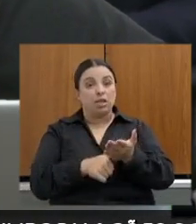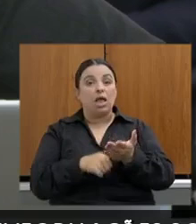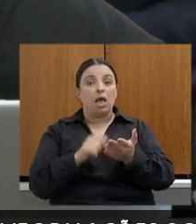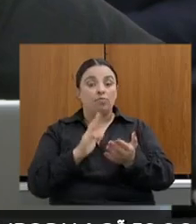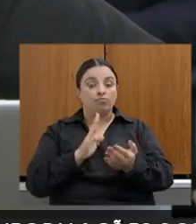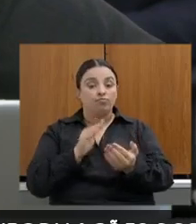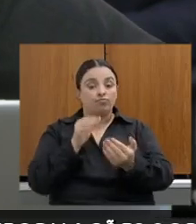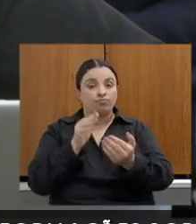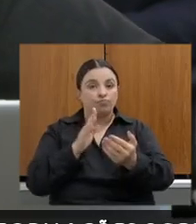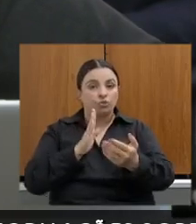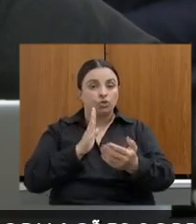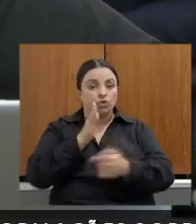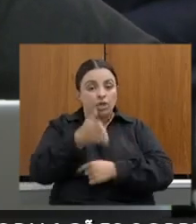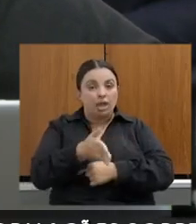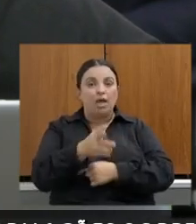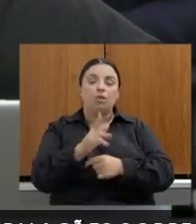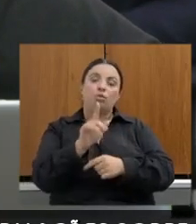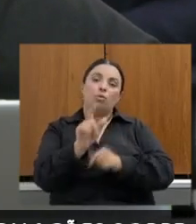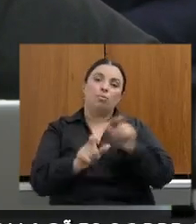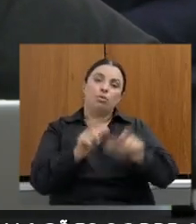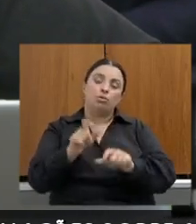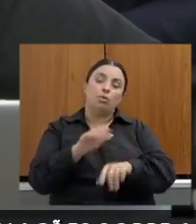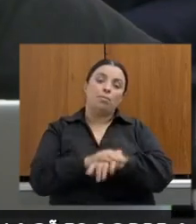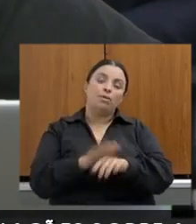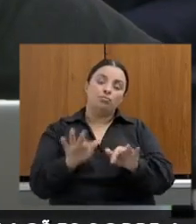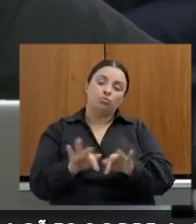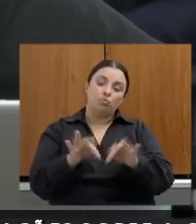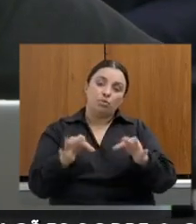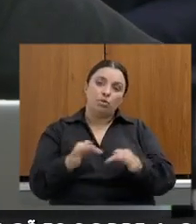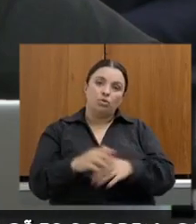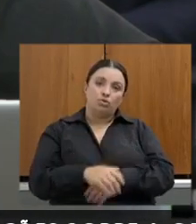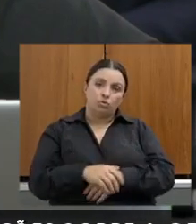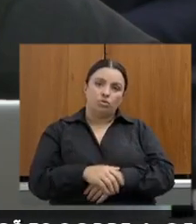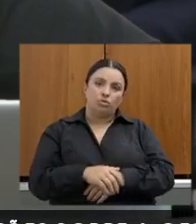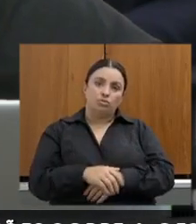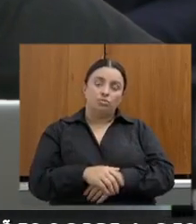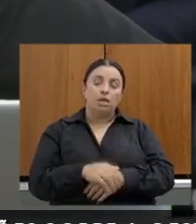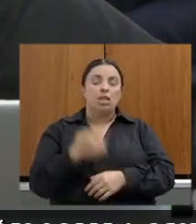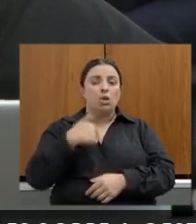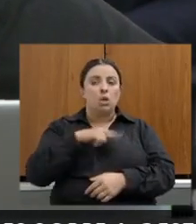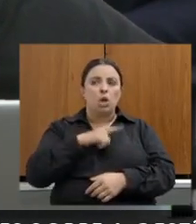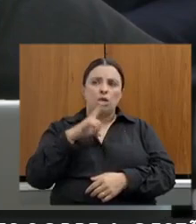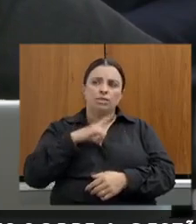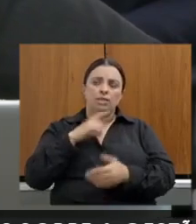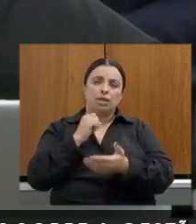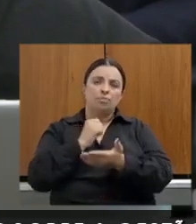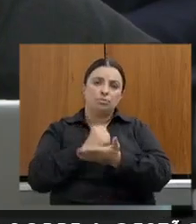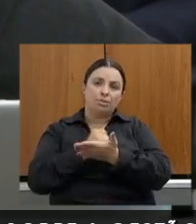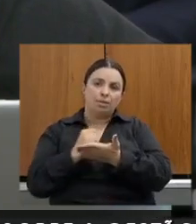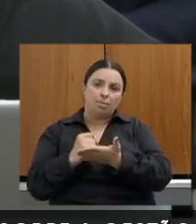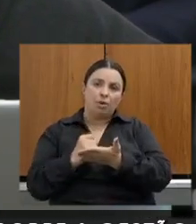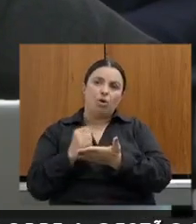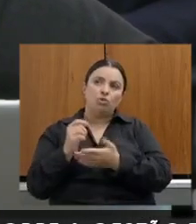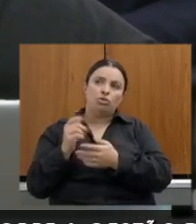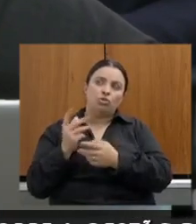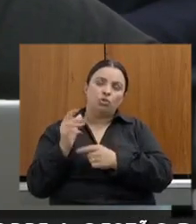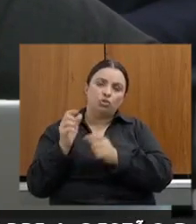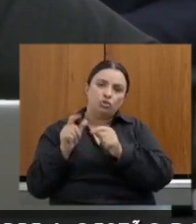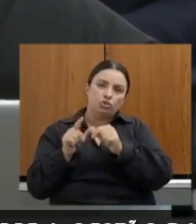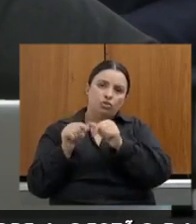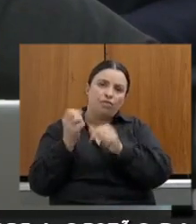humilde e para nós que temos passaporte carteira da OAB